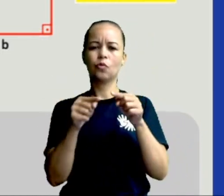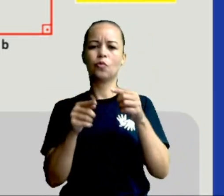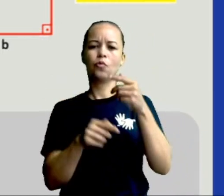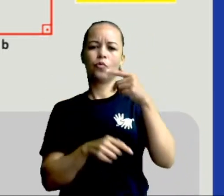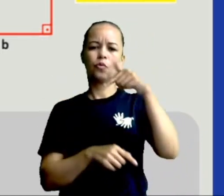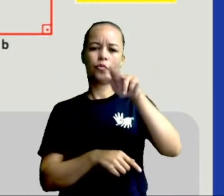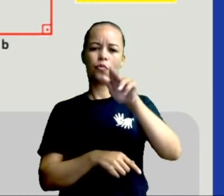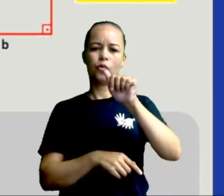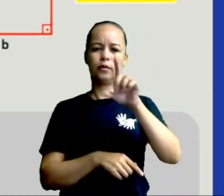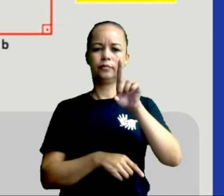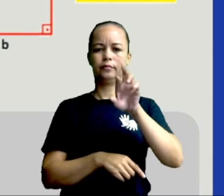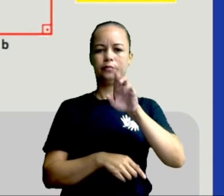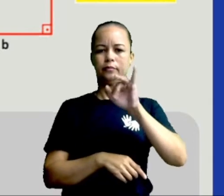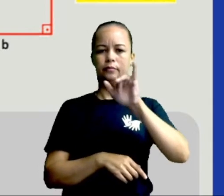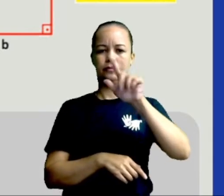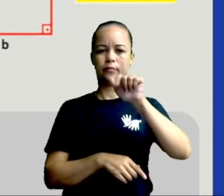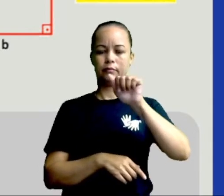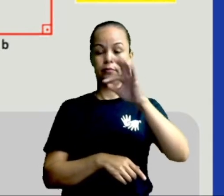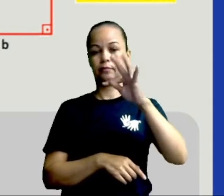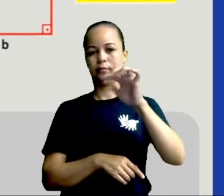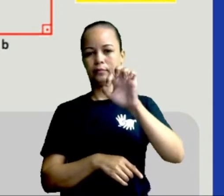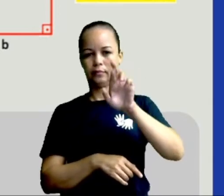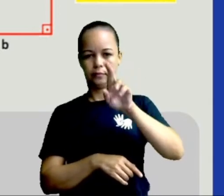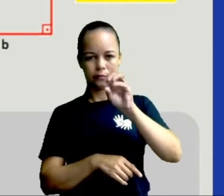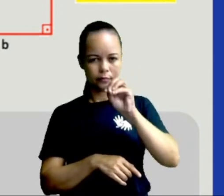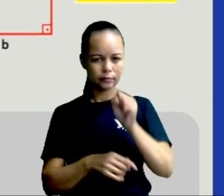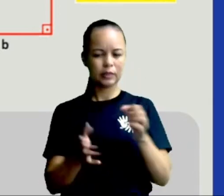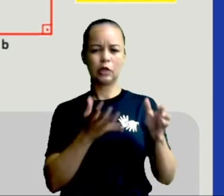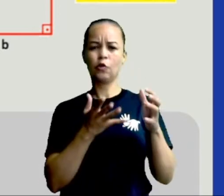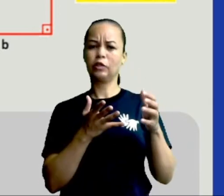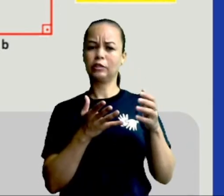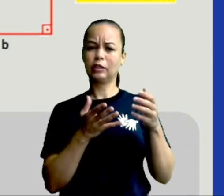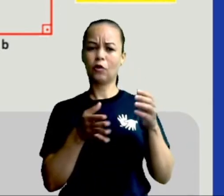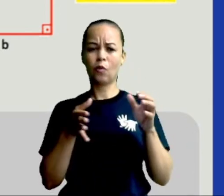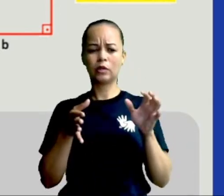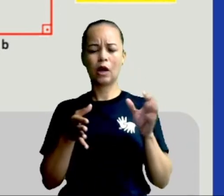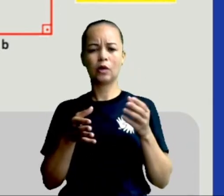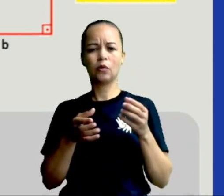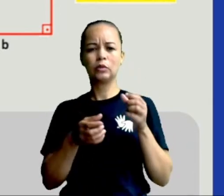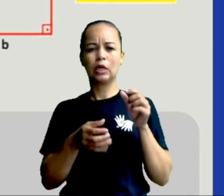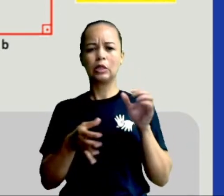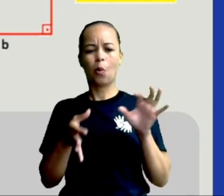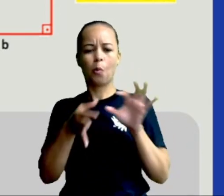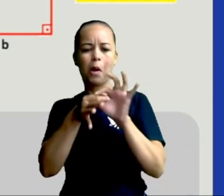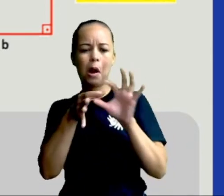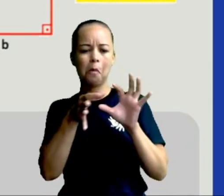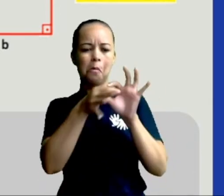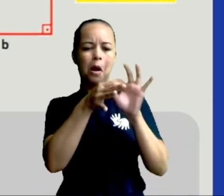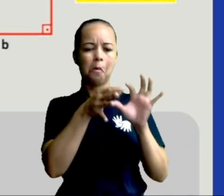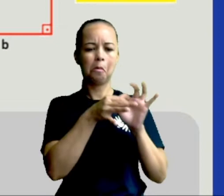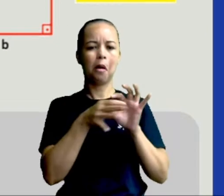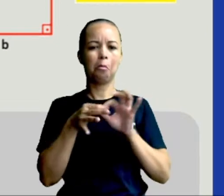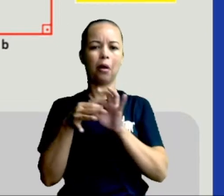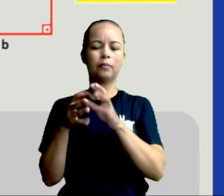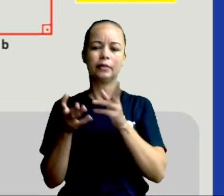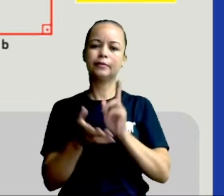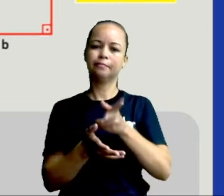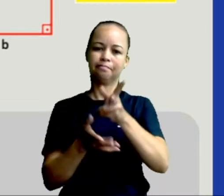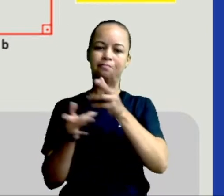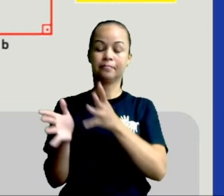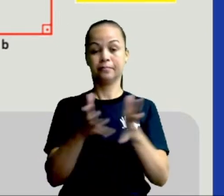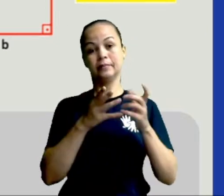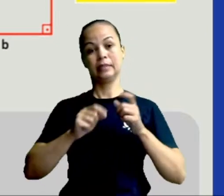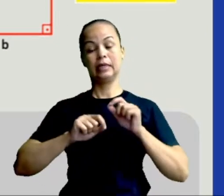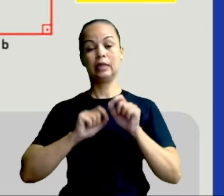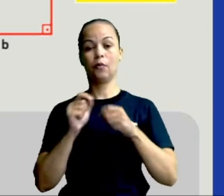aí se encaixa, né? Tudo vai, um conteúdo vai puxando o outro. Isso aí. Mas ele é um